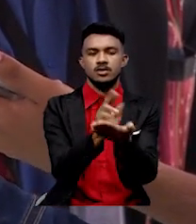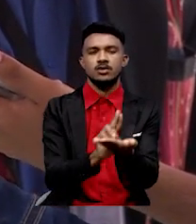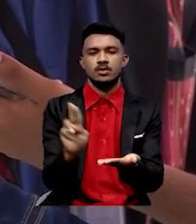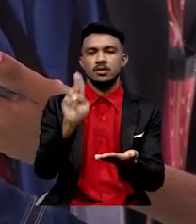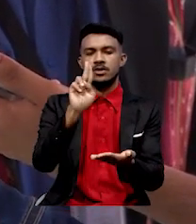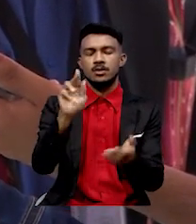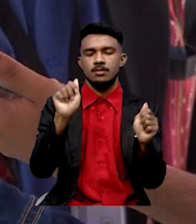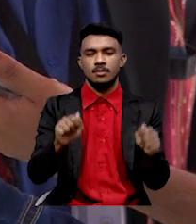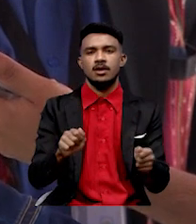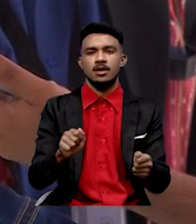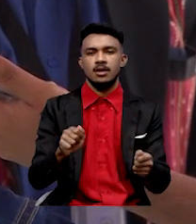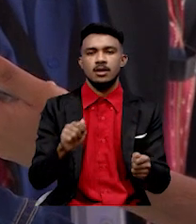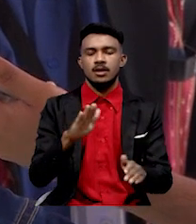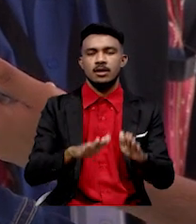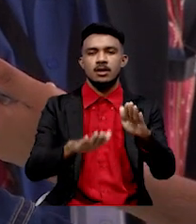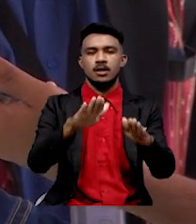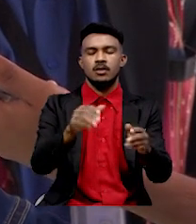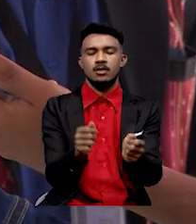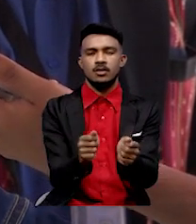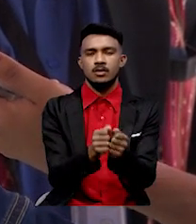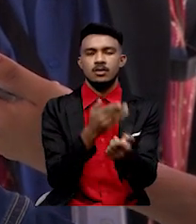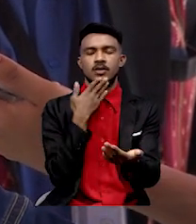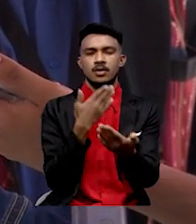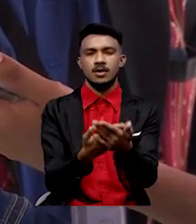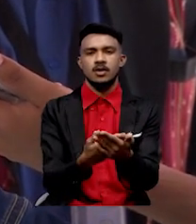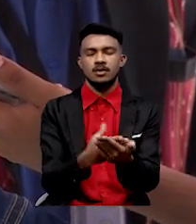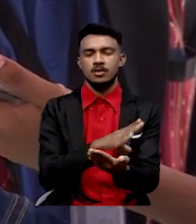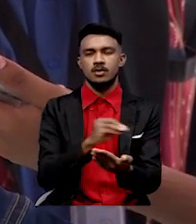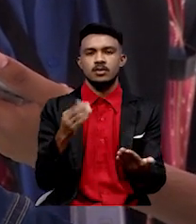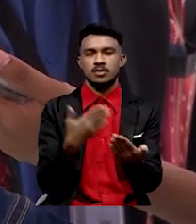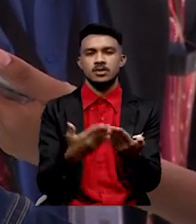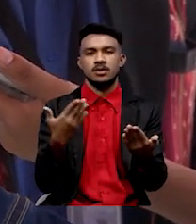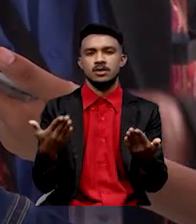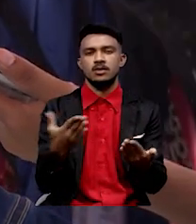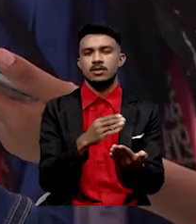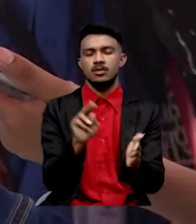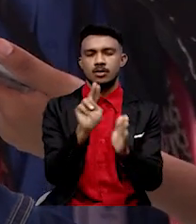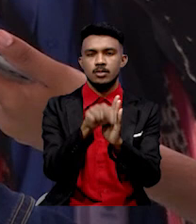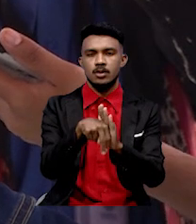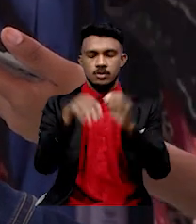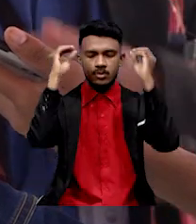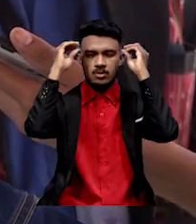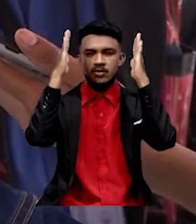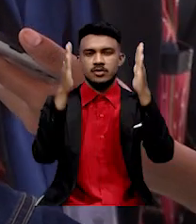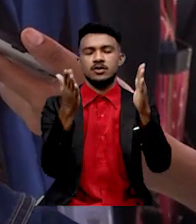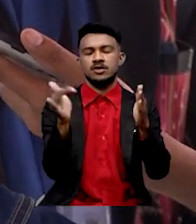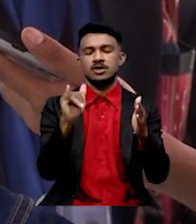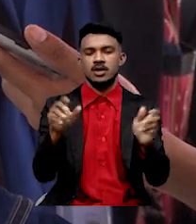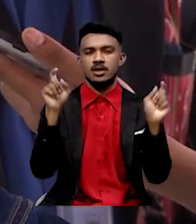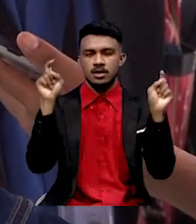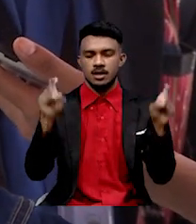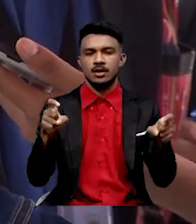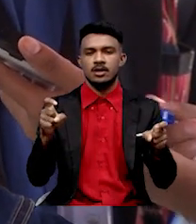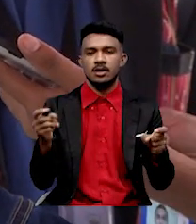hodia ne implica mos ba recursos humanos porque número de professores tem que aumenta, salas de aulas tem que